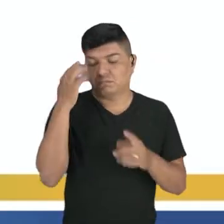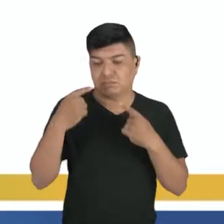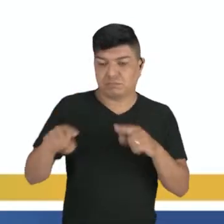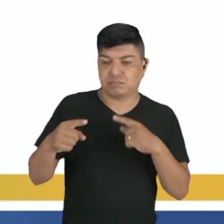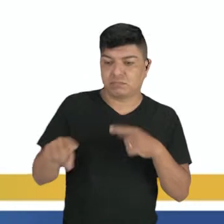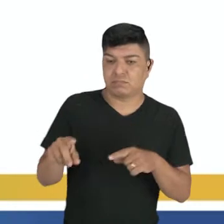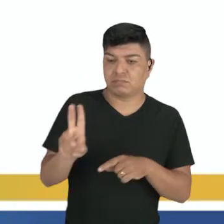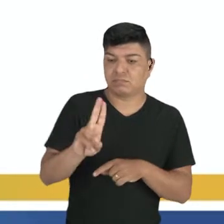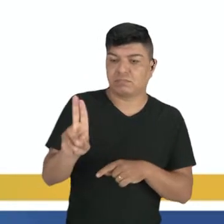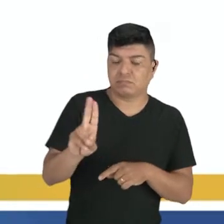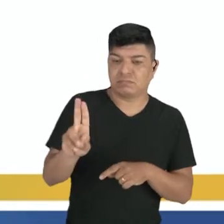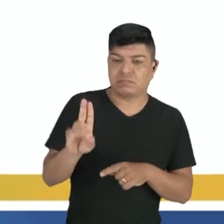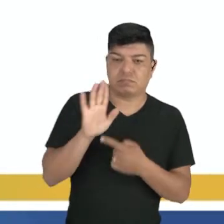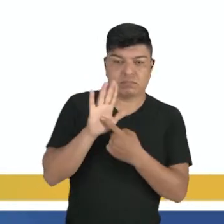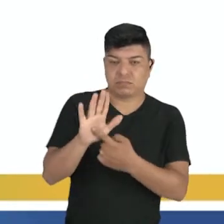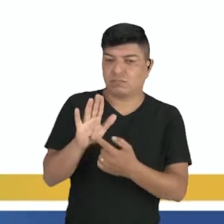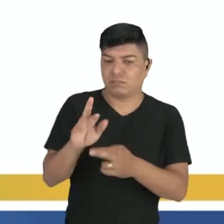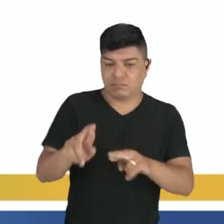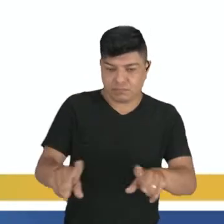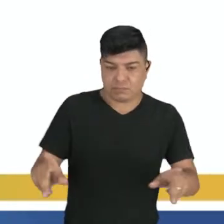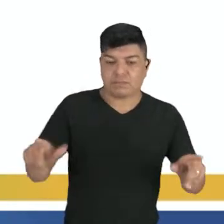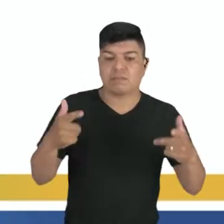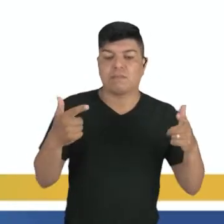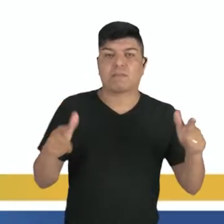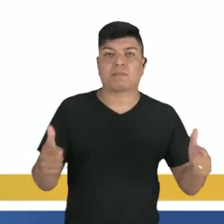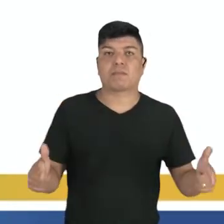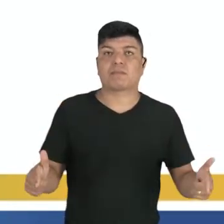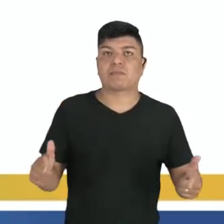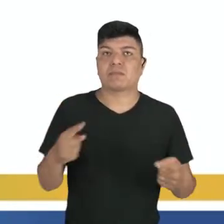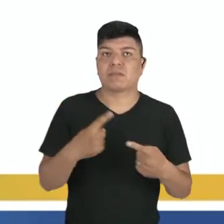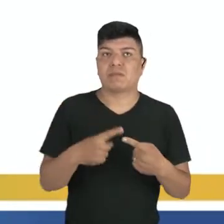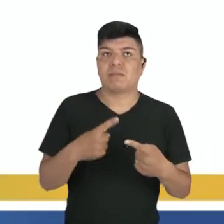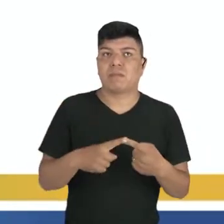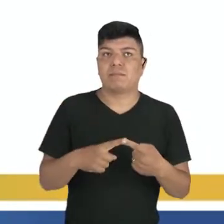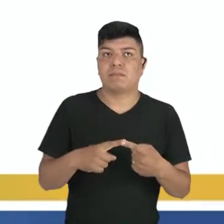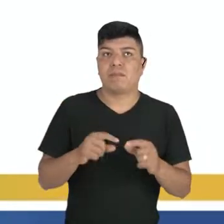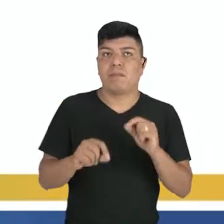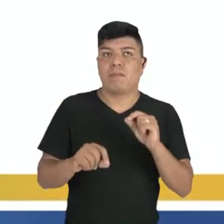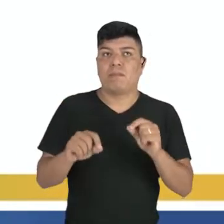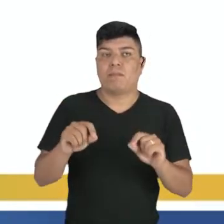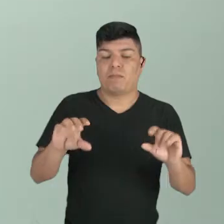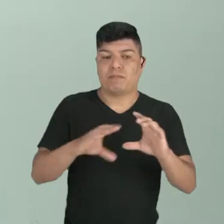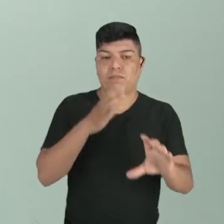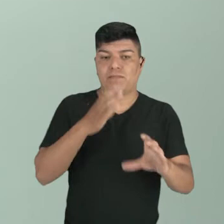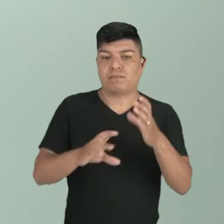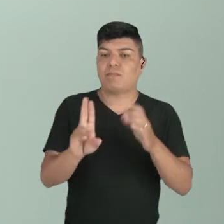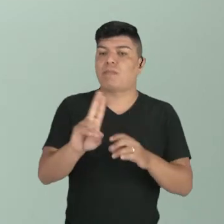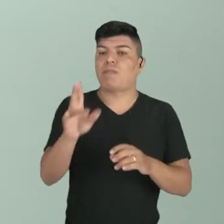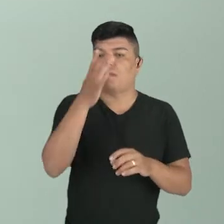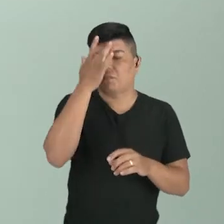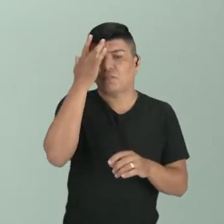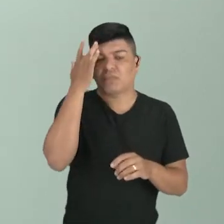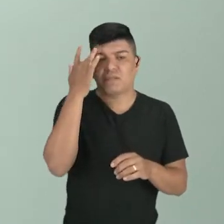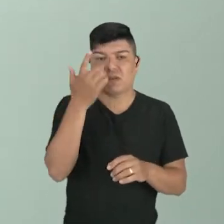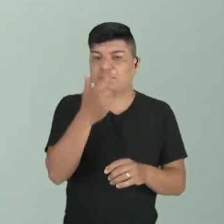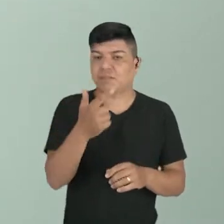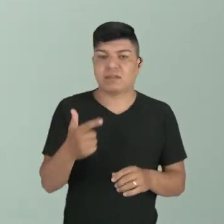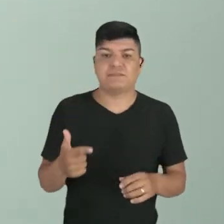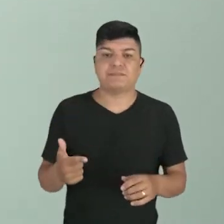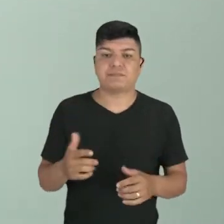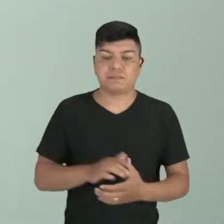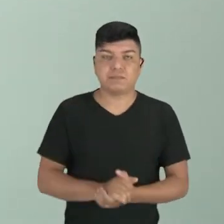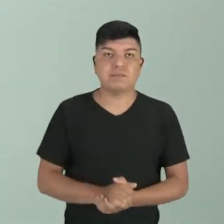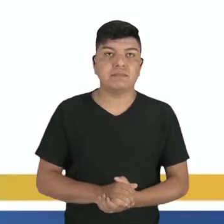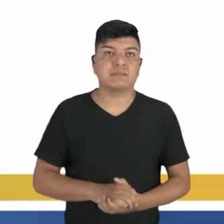era revelado, a diferença, né, entre elas duas, que o nome, aqui na cantiga de escárnio, o nome da pessoa não aparecia, de quem eles estavam zombando ali naquele